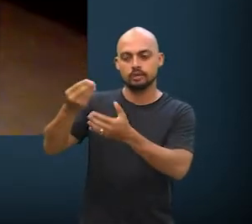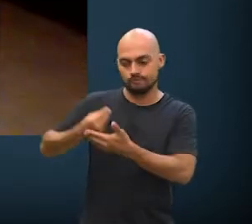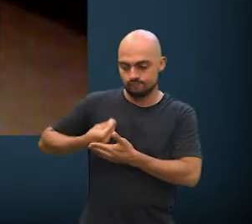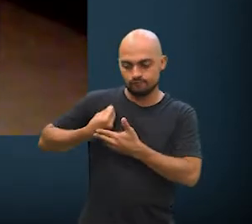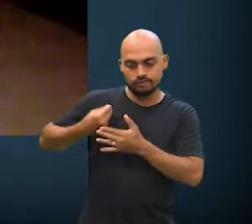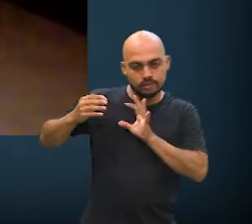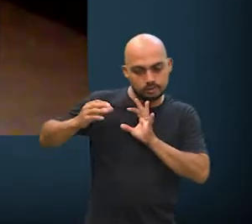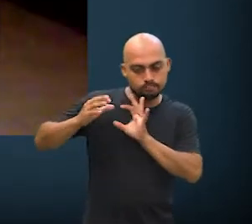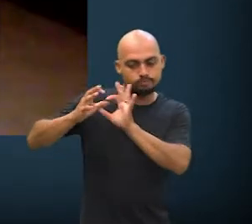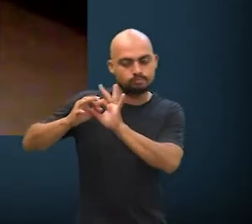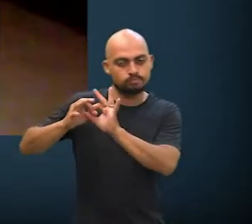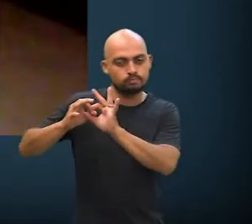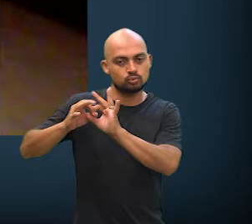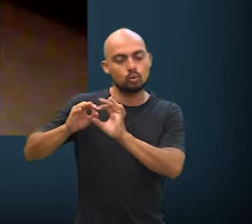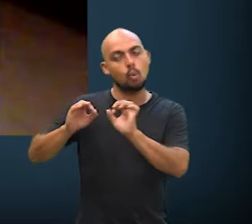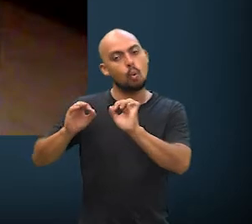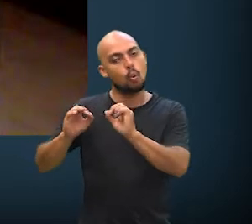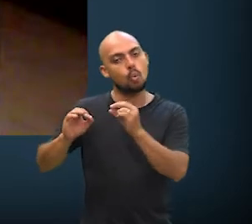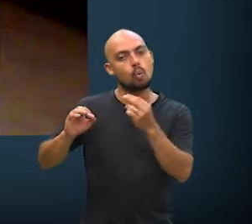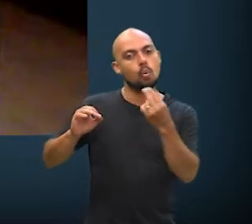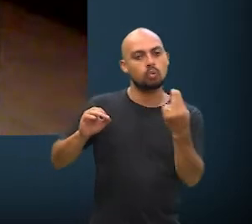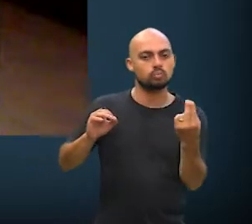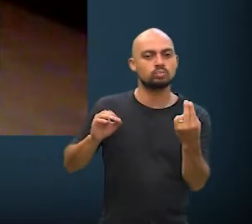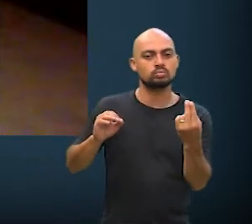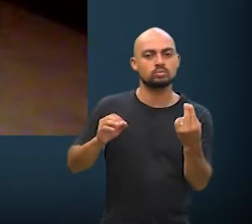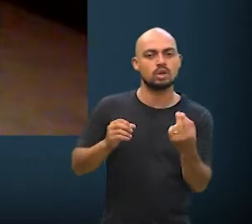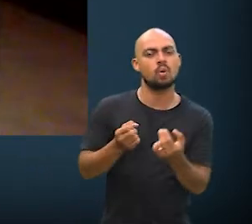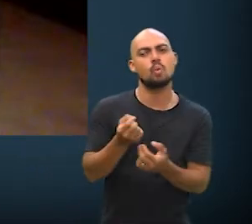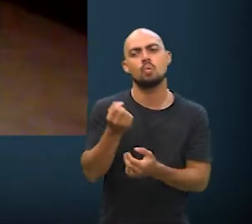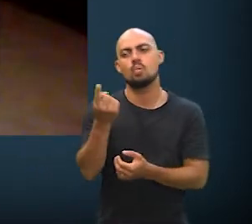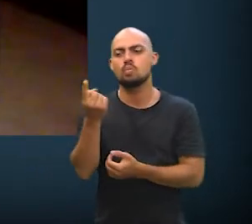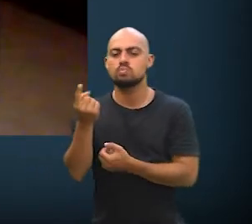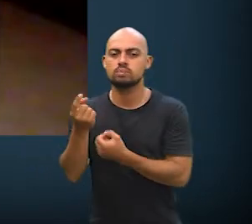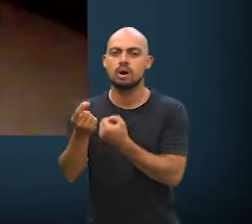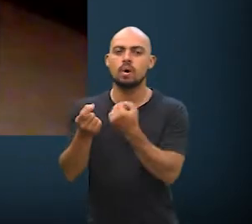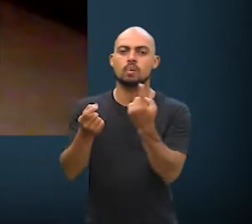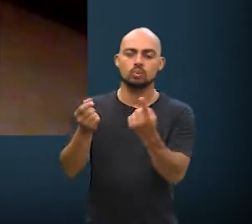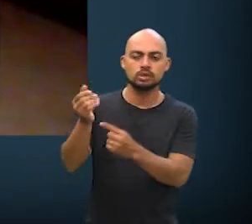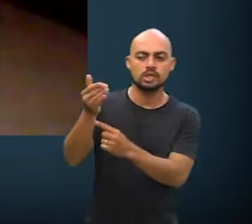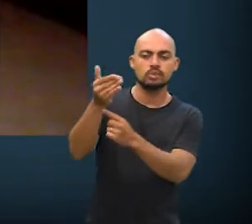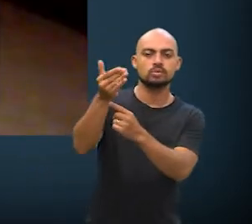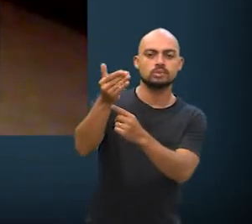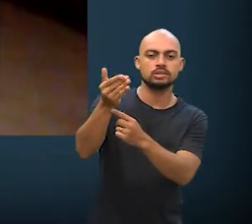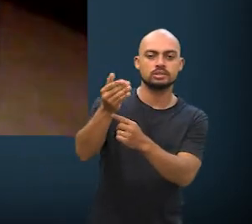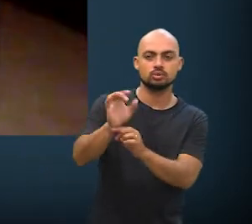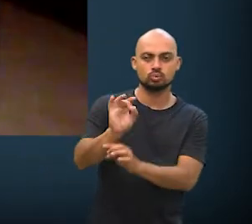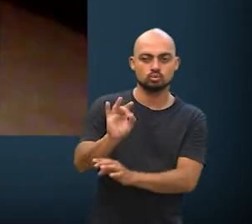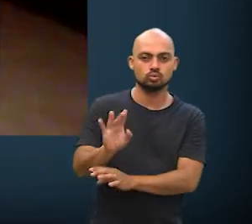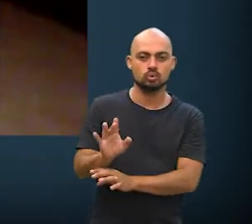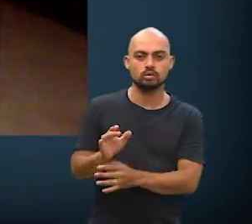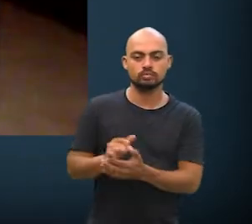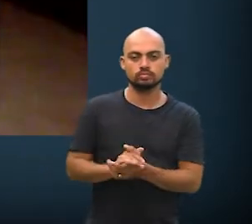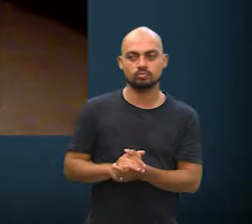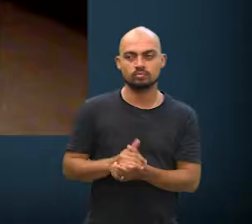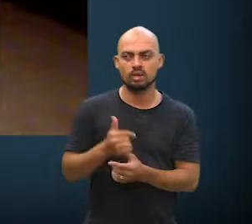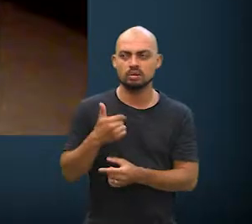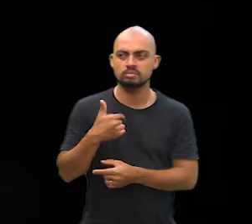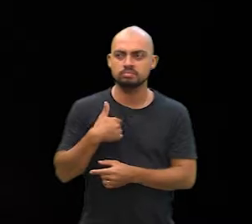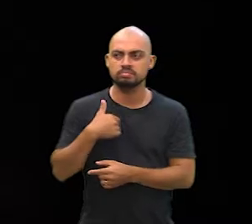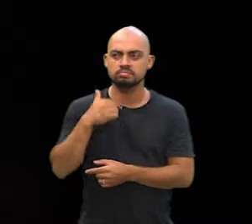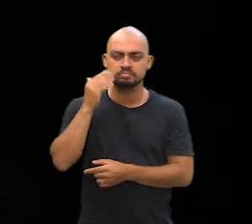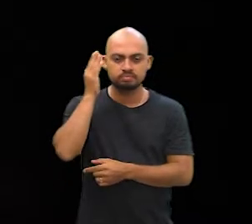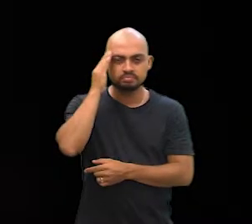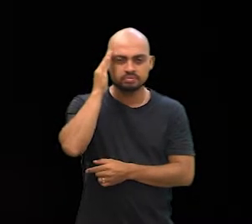empresa, e poderia também escolher entre ter alguns setores que não precisariam de tecnologia. Aconteceu que o que todo